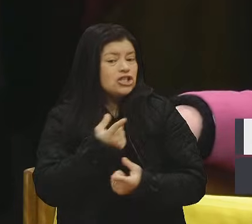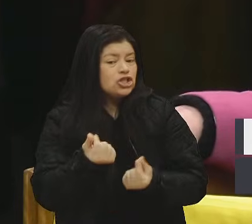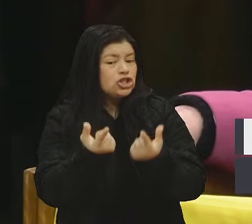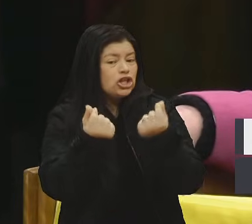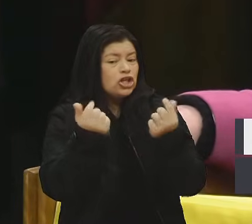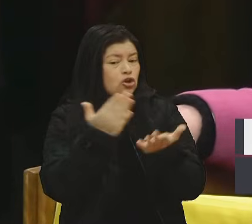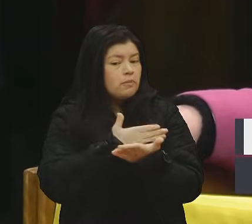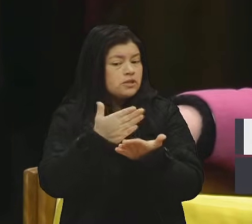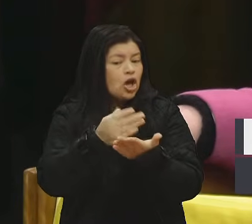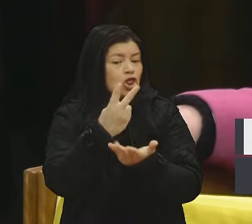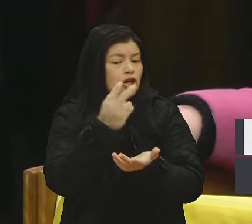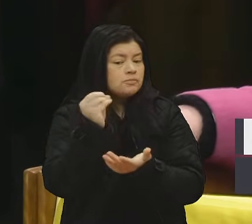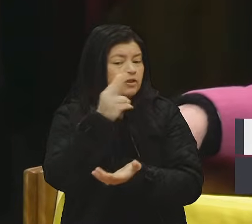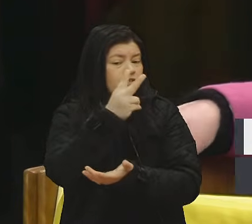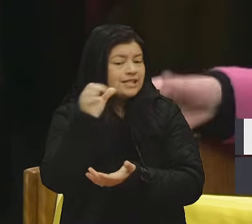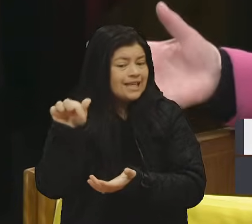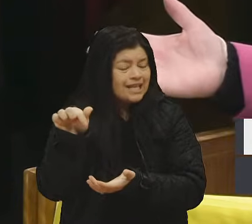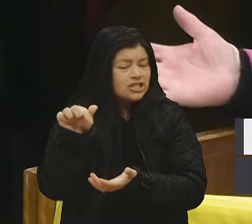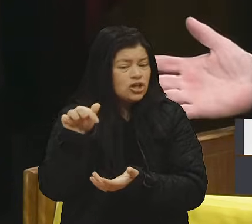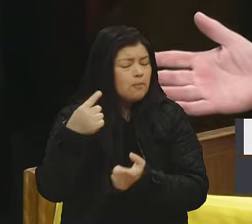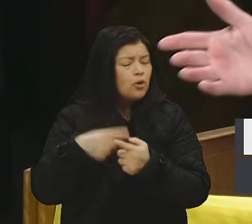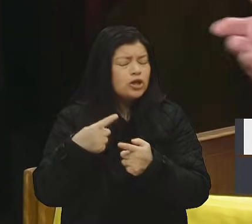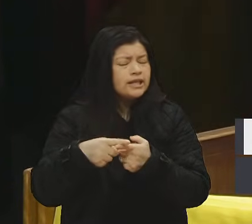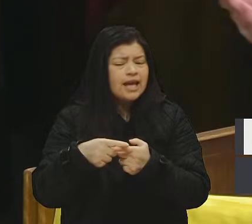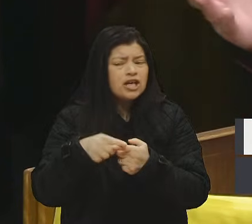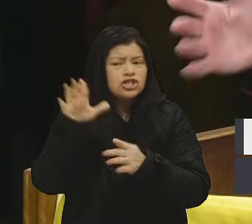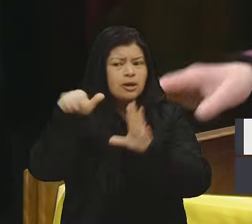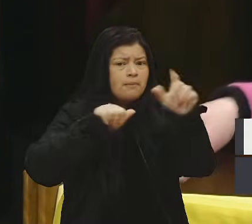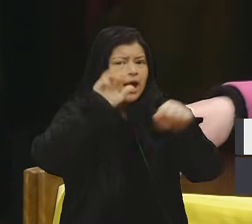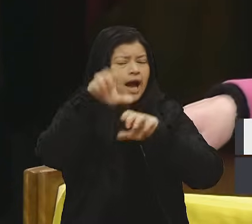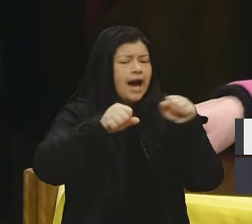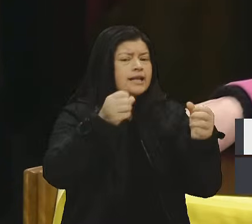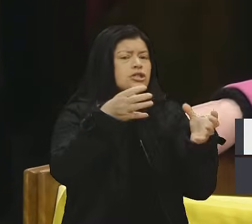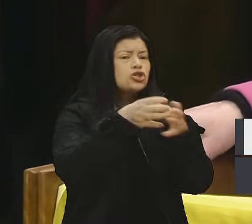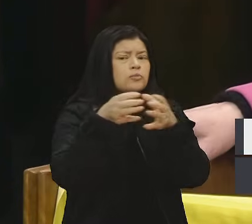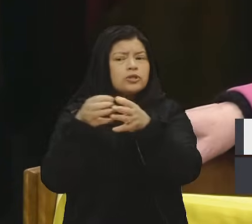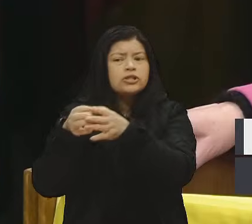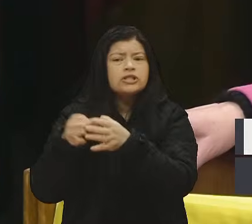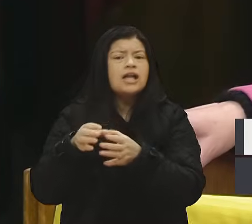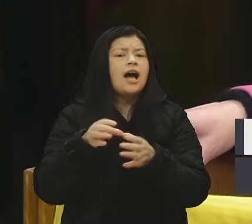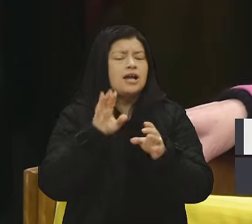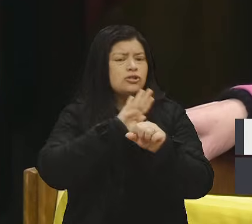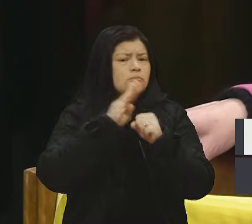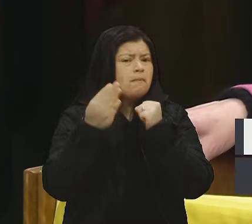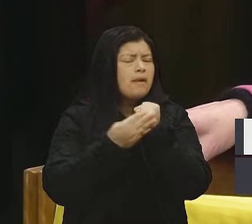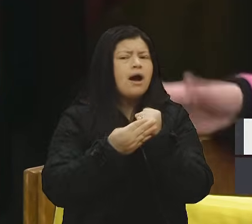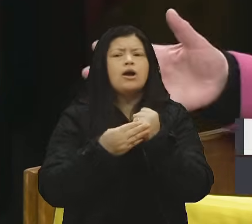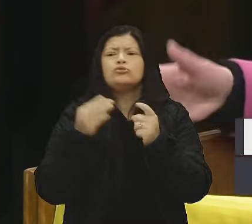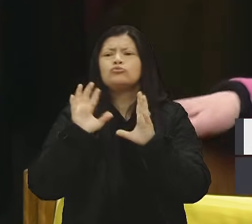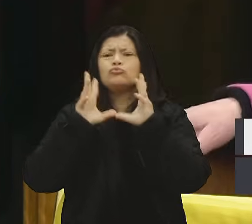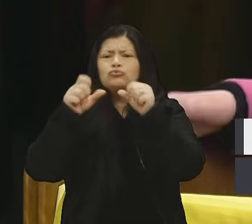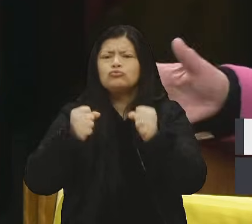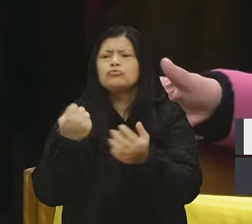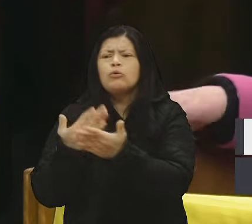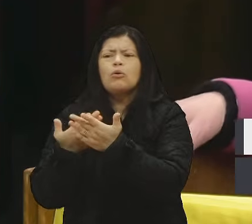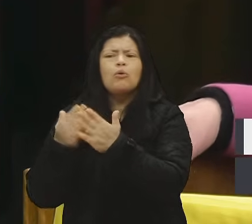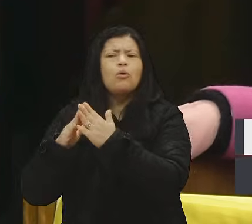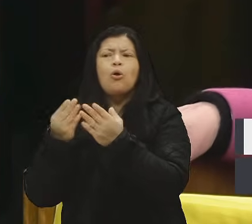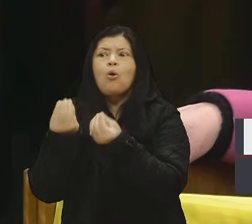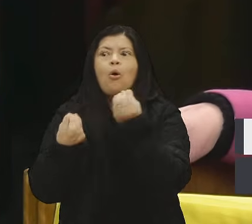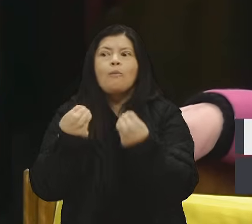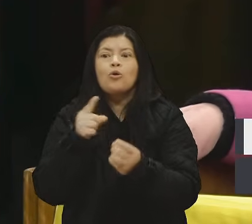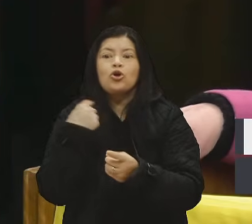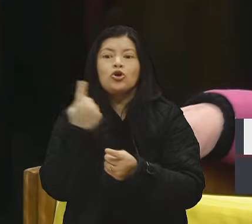de 2027, por que eles não chamaram as comunidades para poder discutir juntos, os pais, os alunos, todo mundo, que escola a gente vai querer, como é que a gente